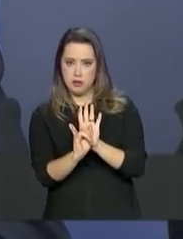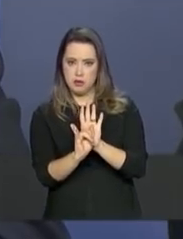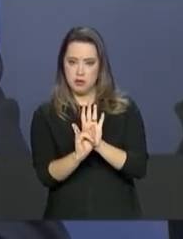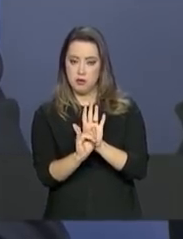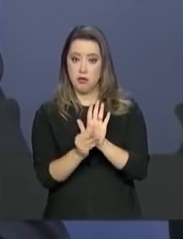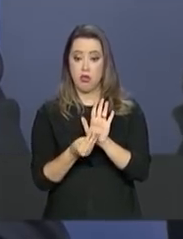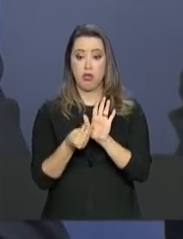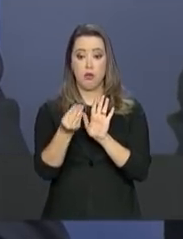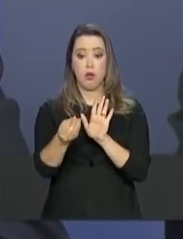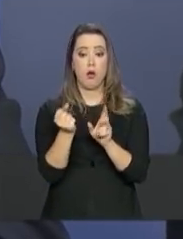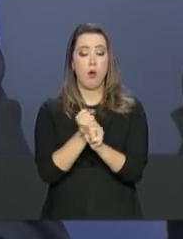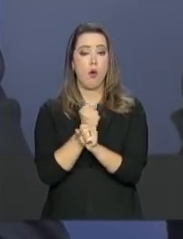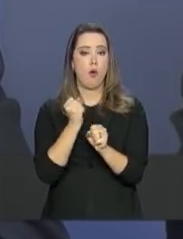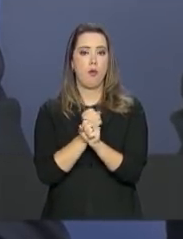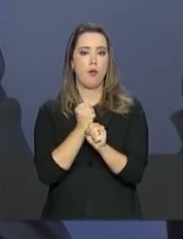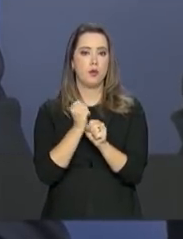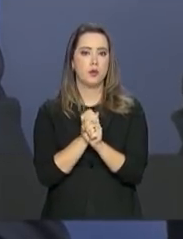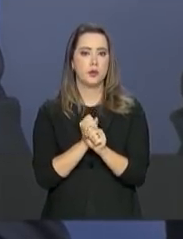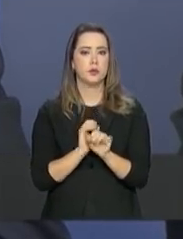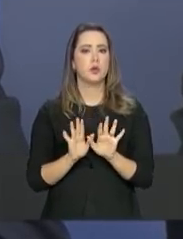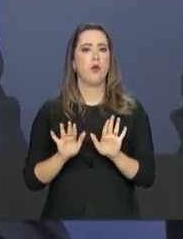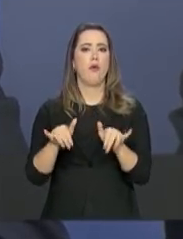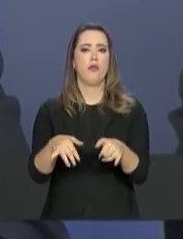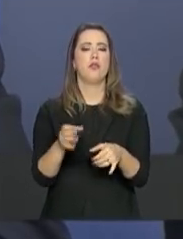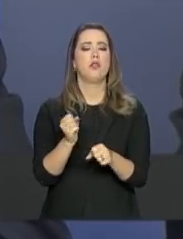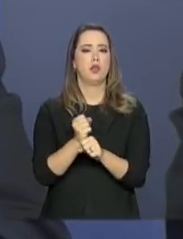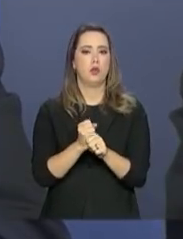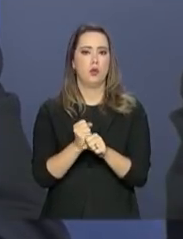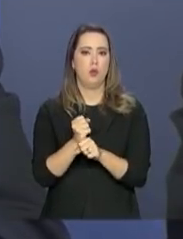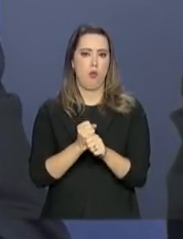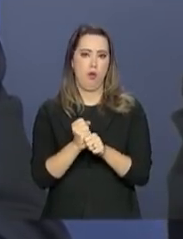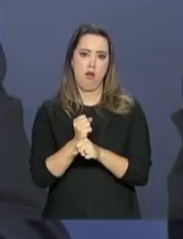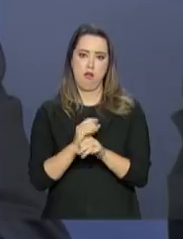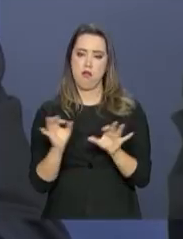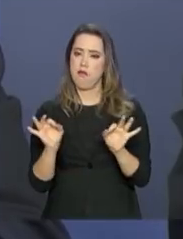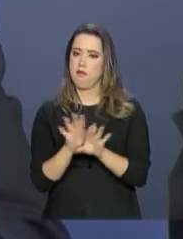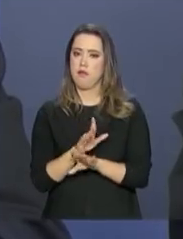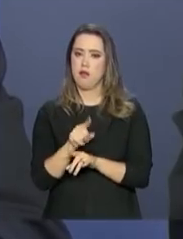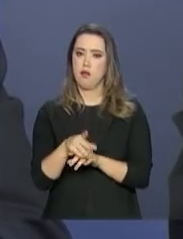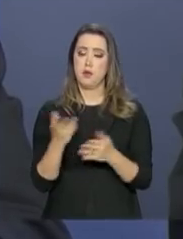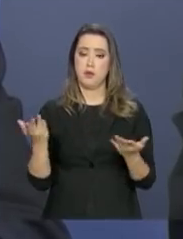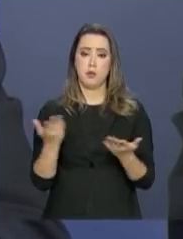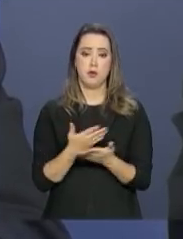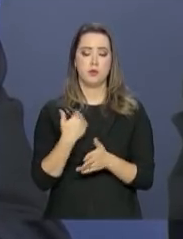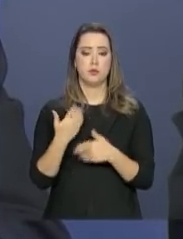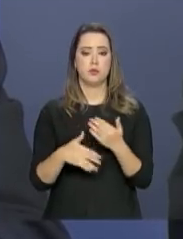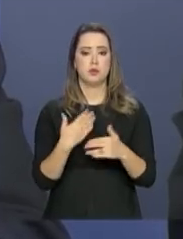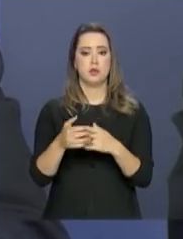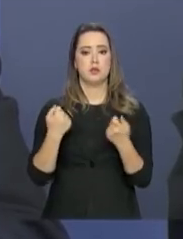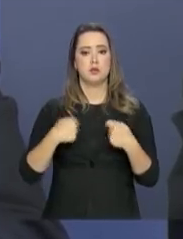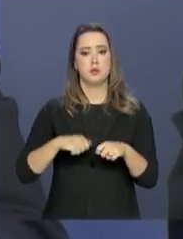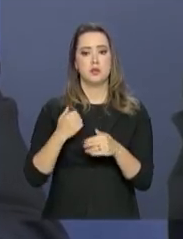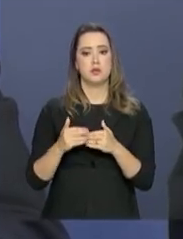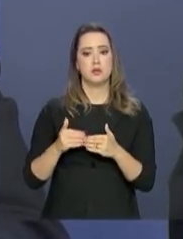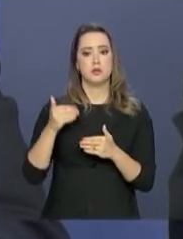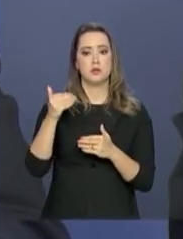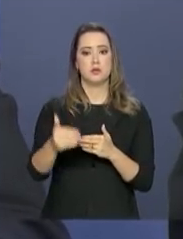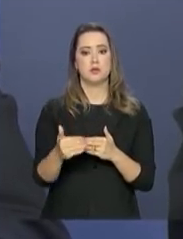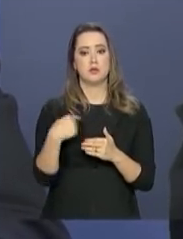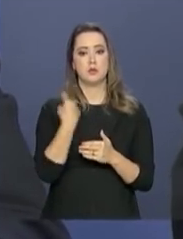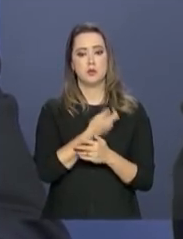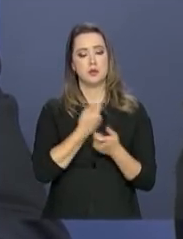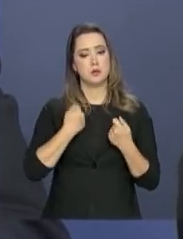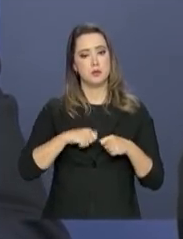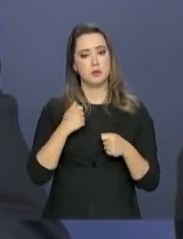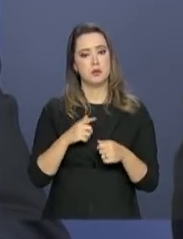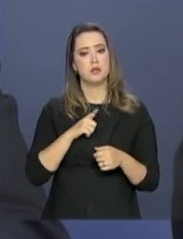são obras que vão terminar nesse governo e obras que vão incluídas hoje que algumas delas vão passar porque a gente tem que